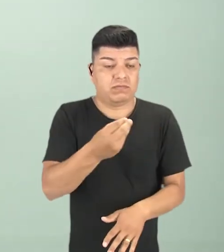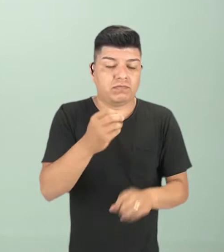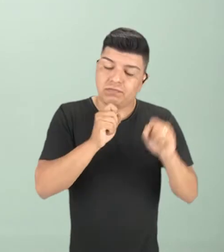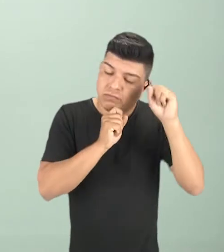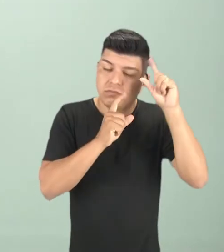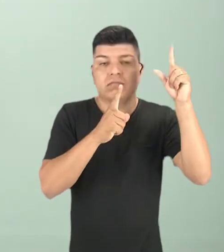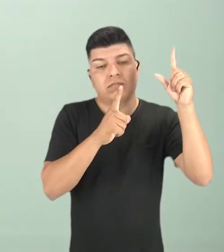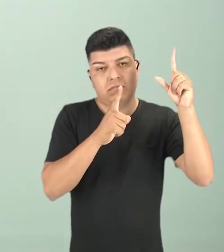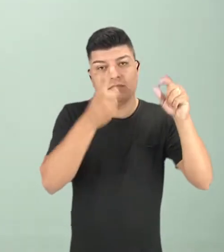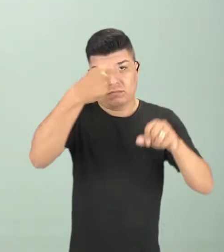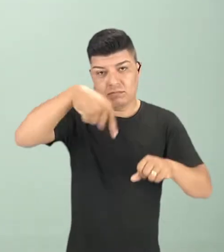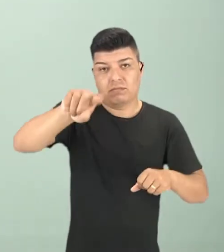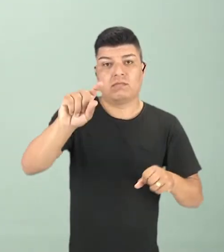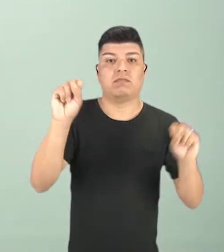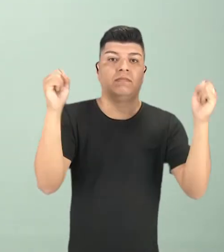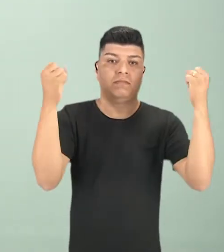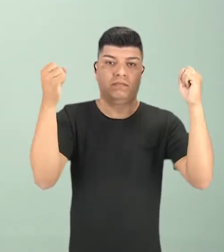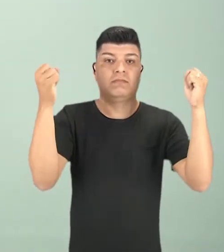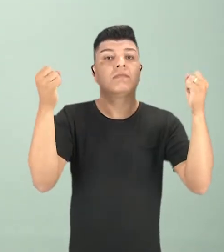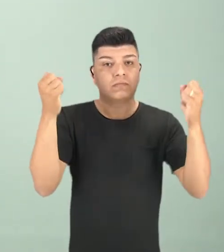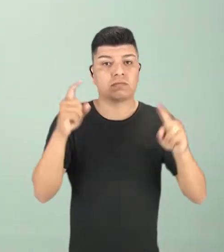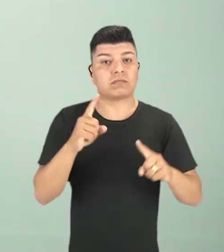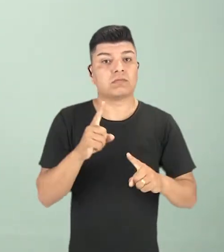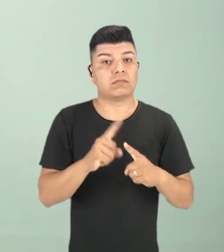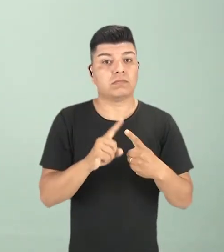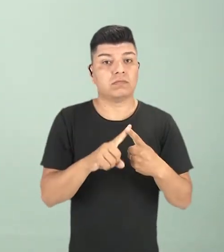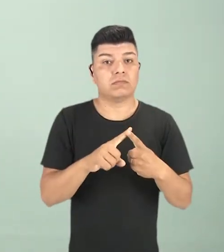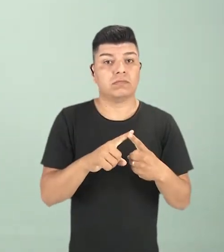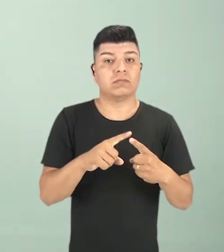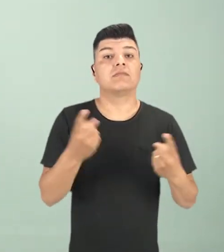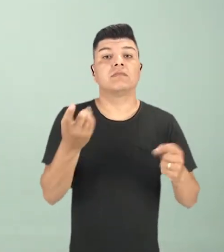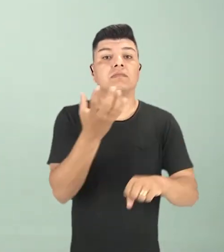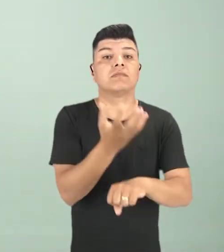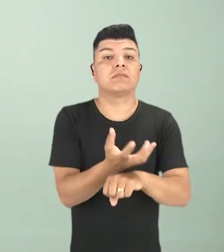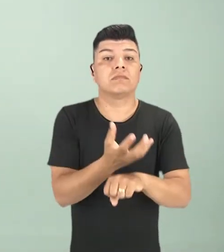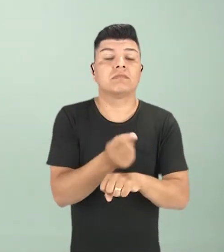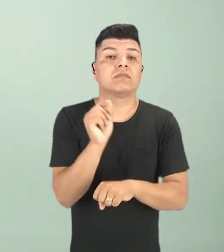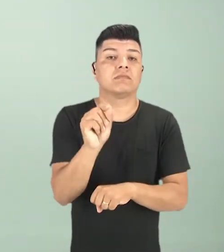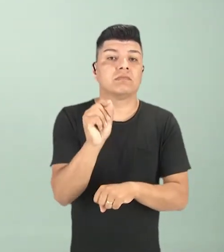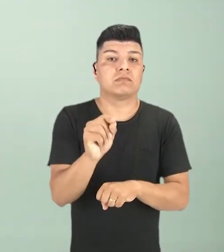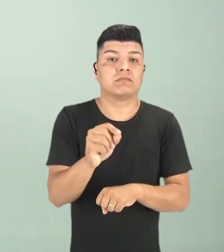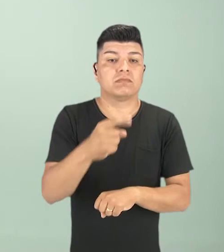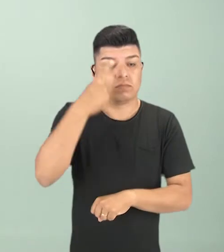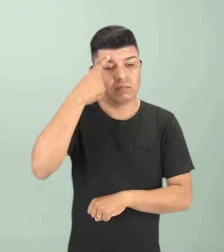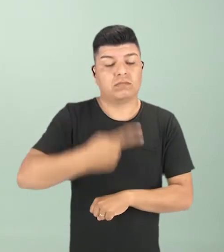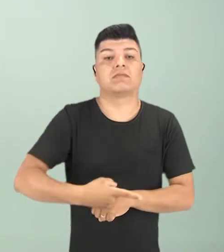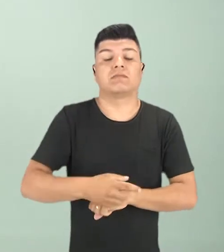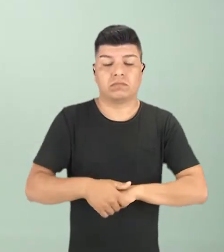ir assistir às aulas de educação física. Nós estamos falando aqui de uma disciplina que é